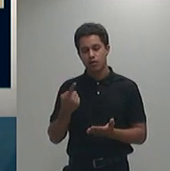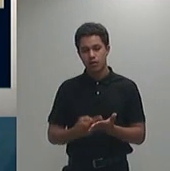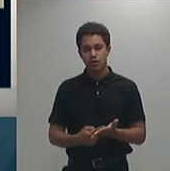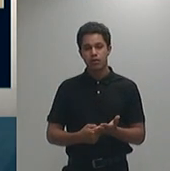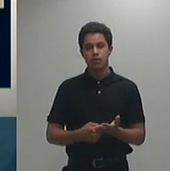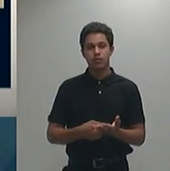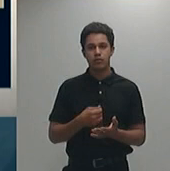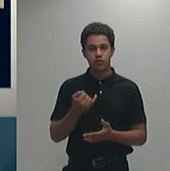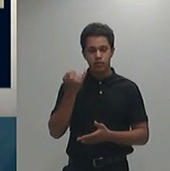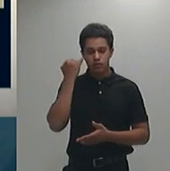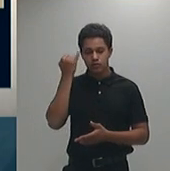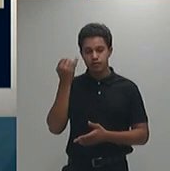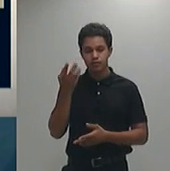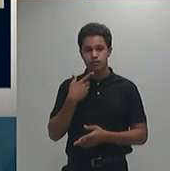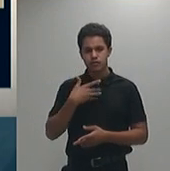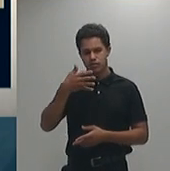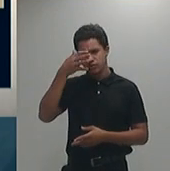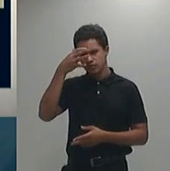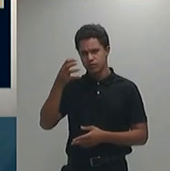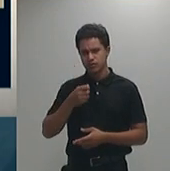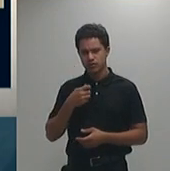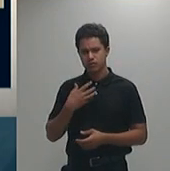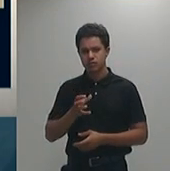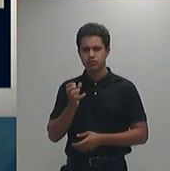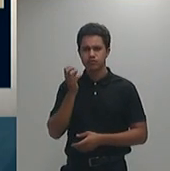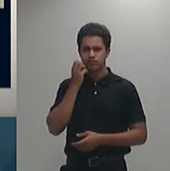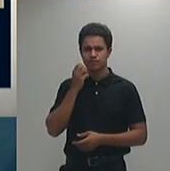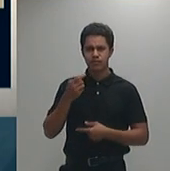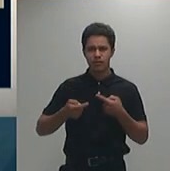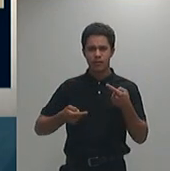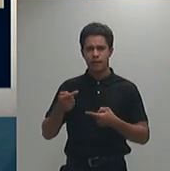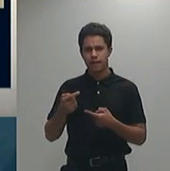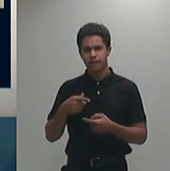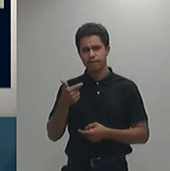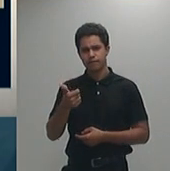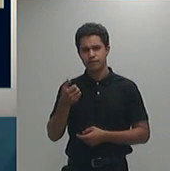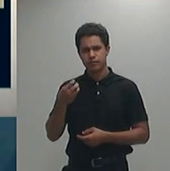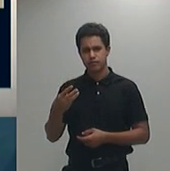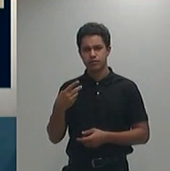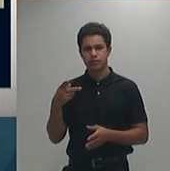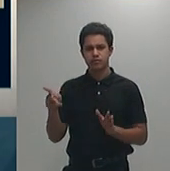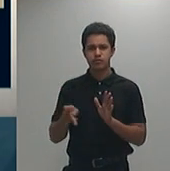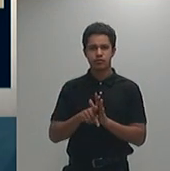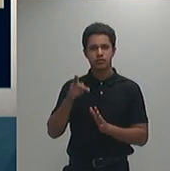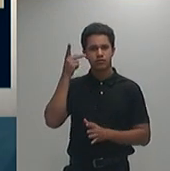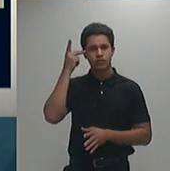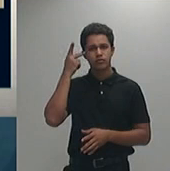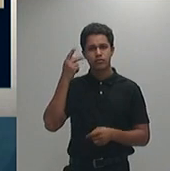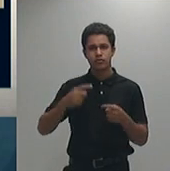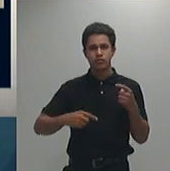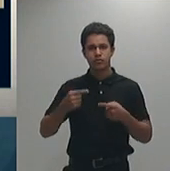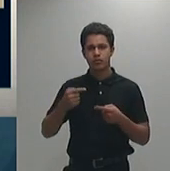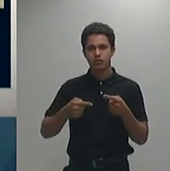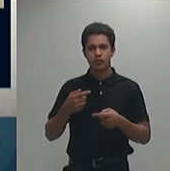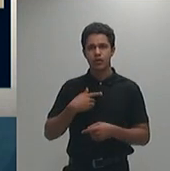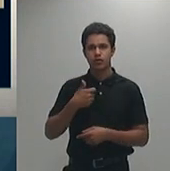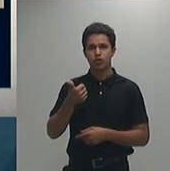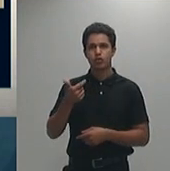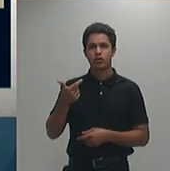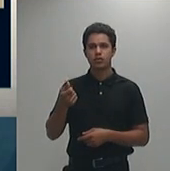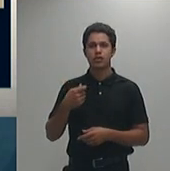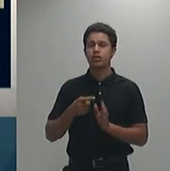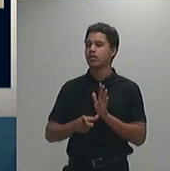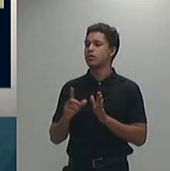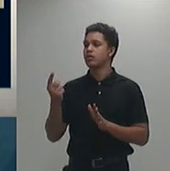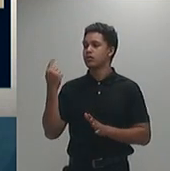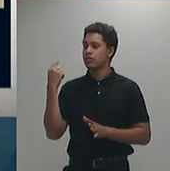entendimento adotado no conflito de competência 113 260 de São Paulo julgado em 210 anterior portanto aquele lido em